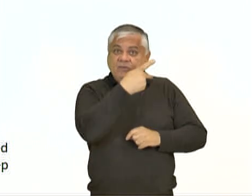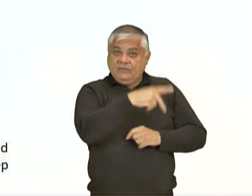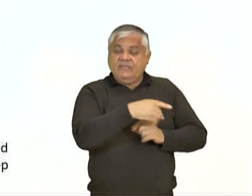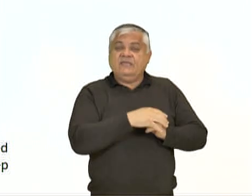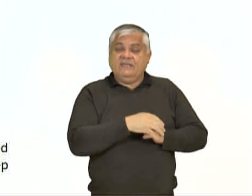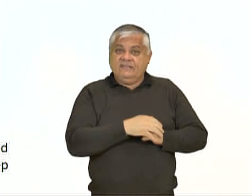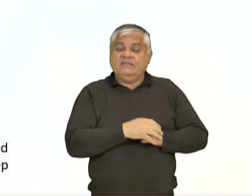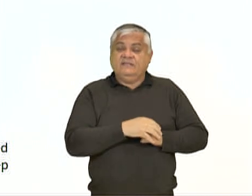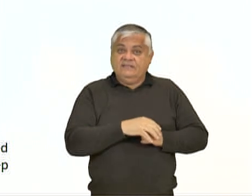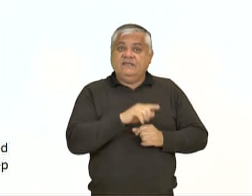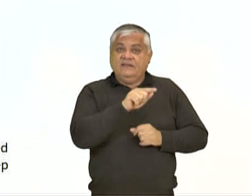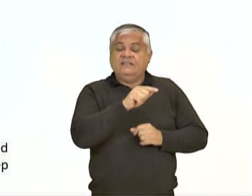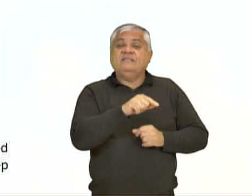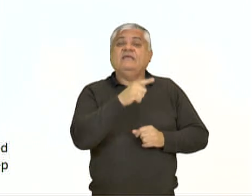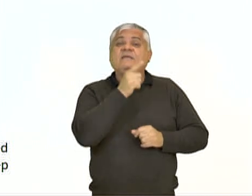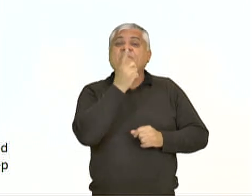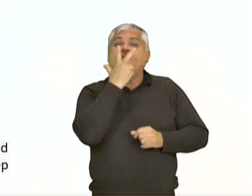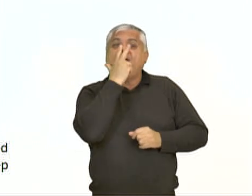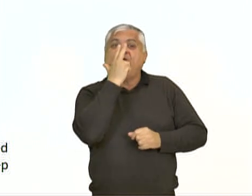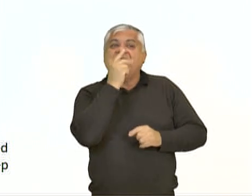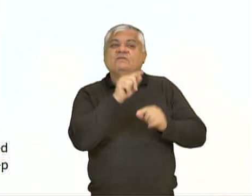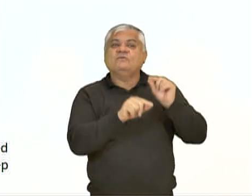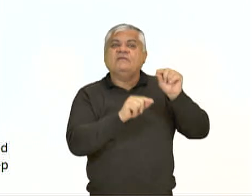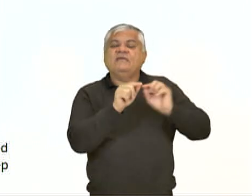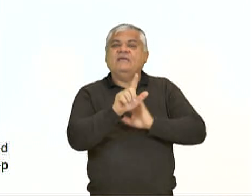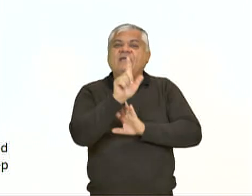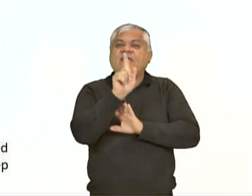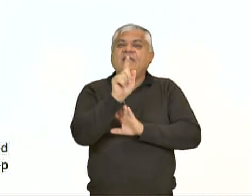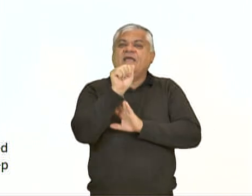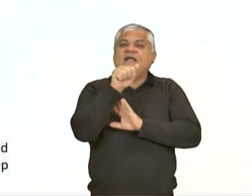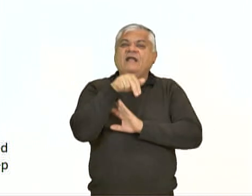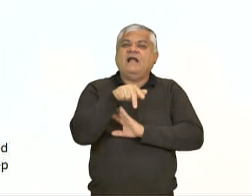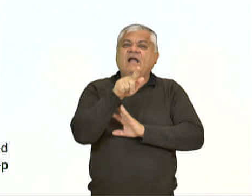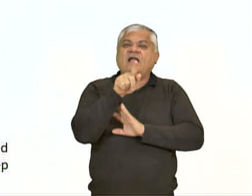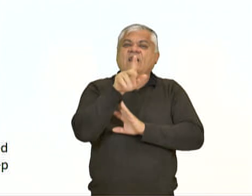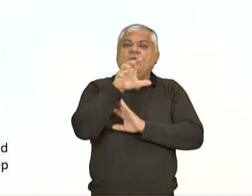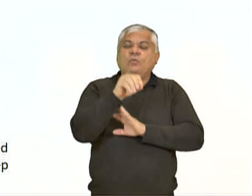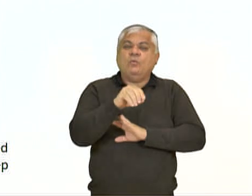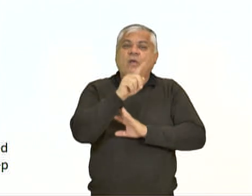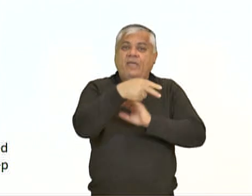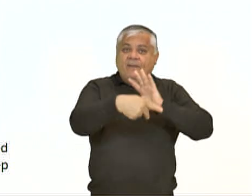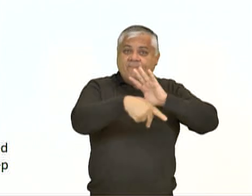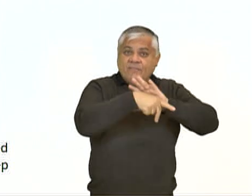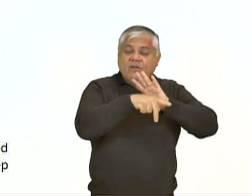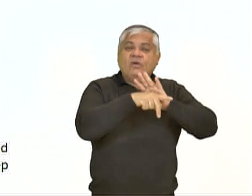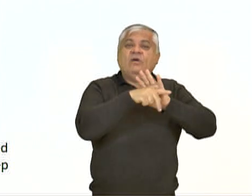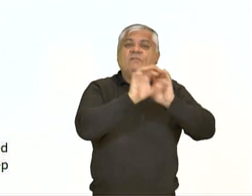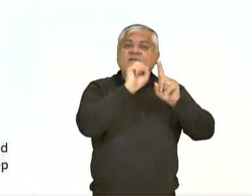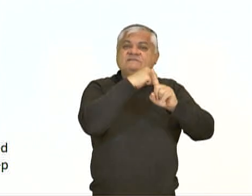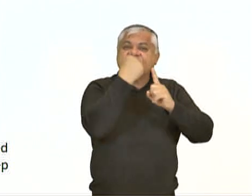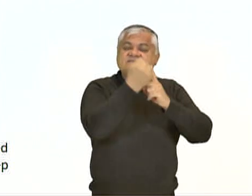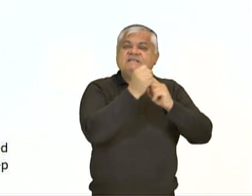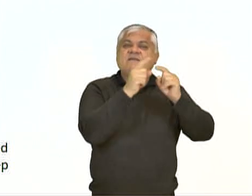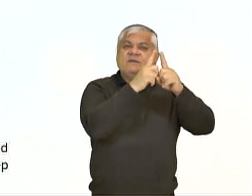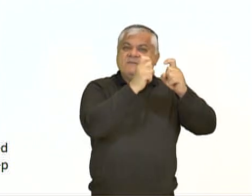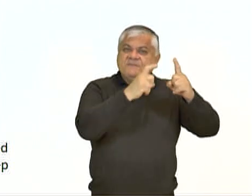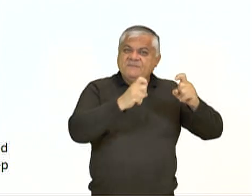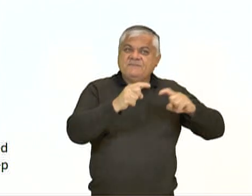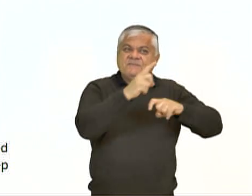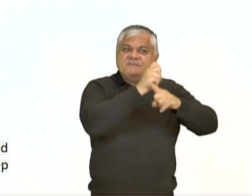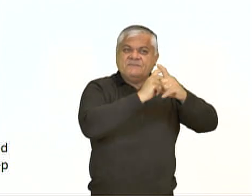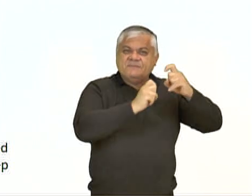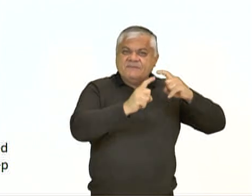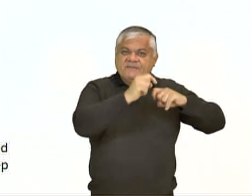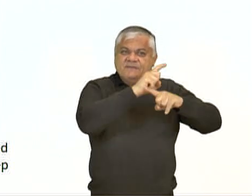dizer gânglios, né? Vem de gânglios, que são estruturas ali do sistema nervoso. Que ele é formado como, professor? Ele é formado